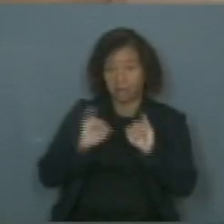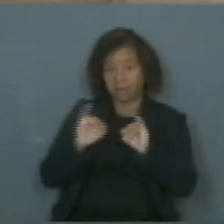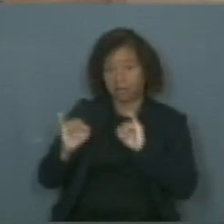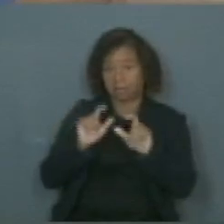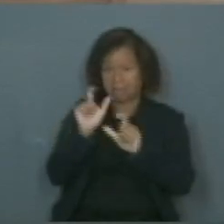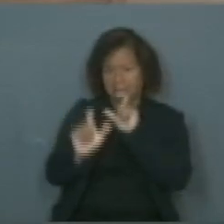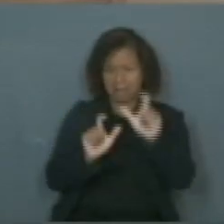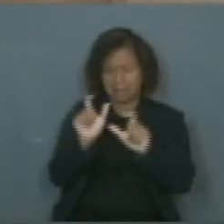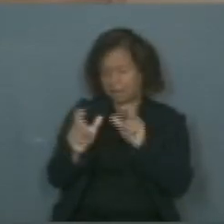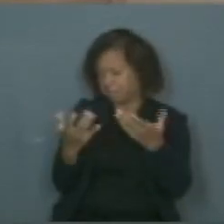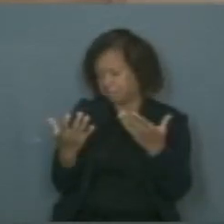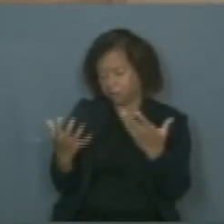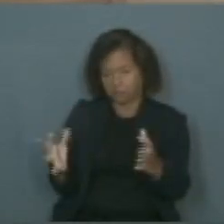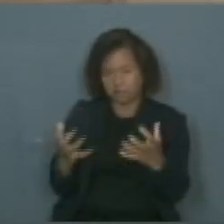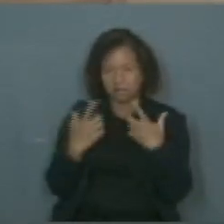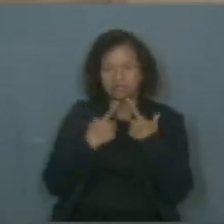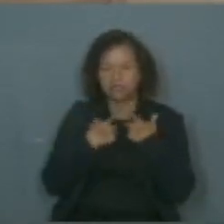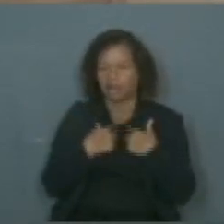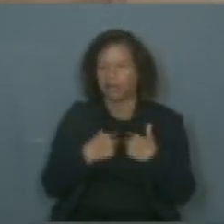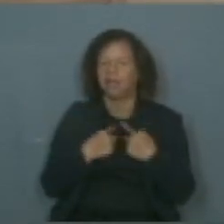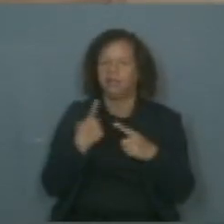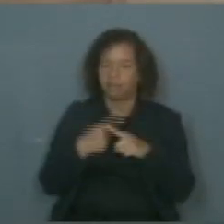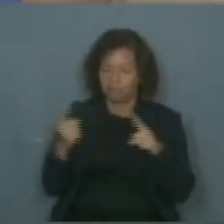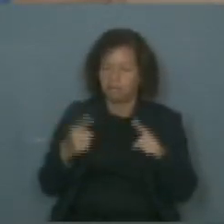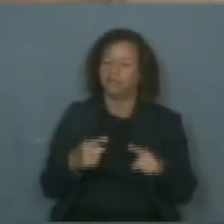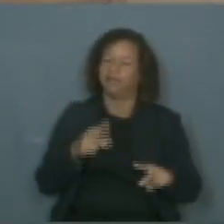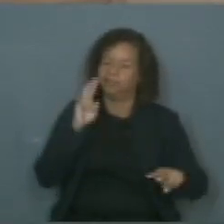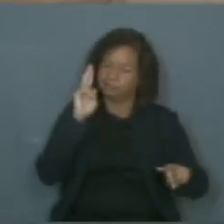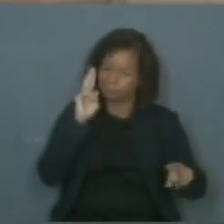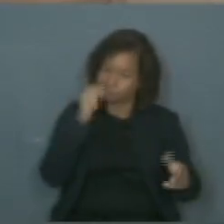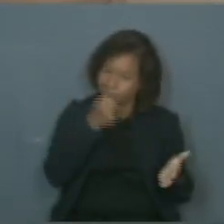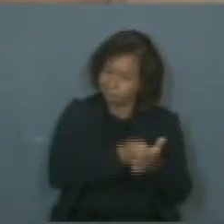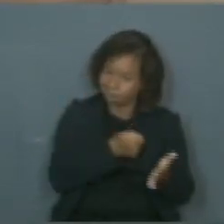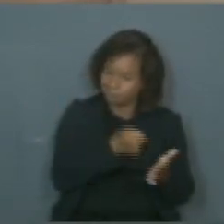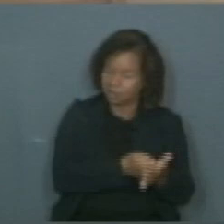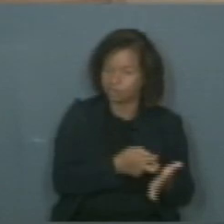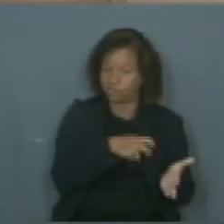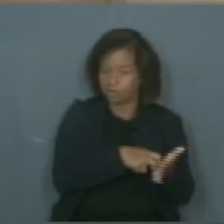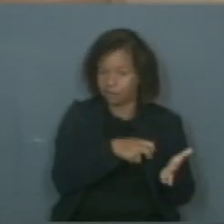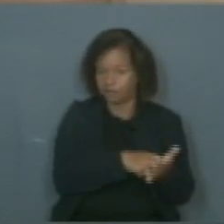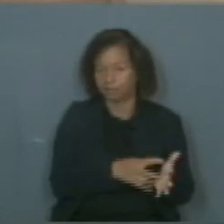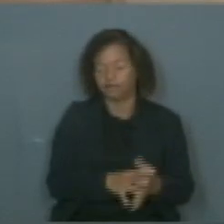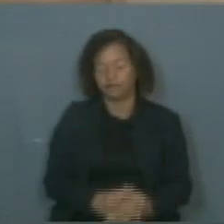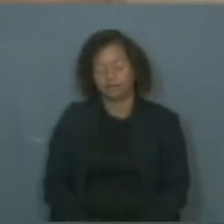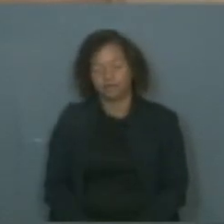a crítica que você quiser, porque você pode sofrer as sanções.